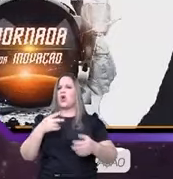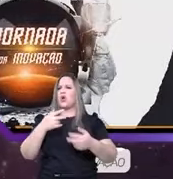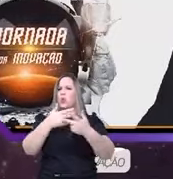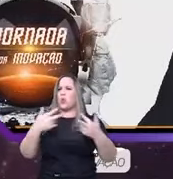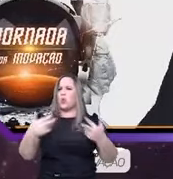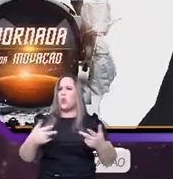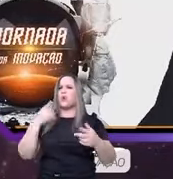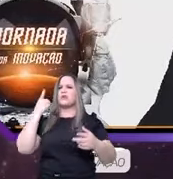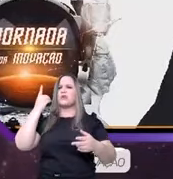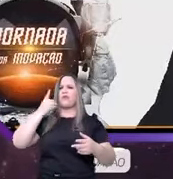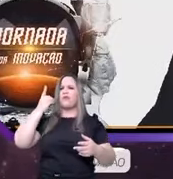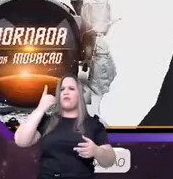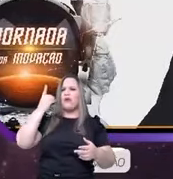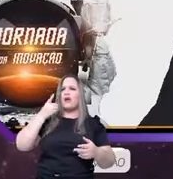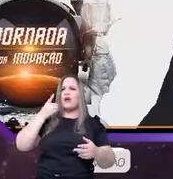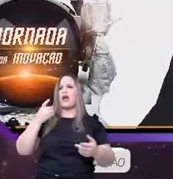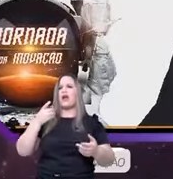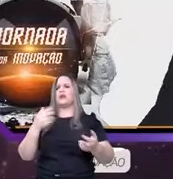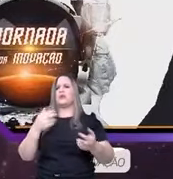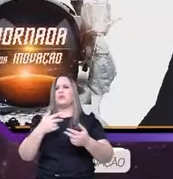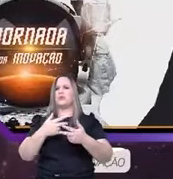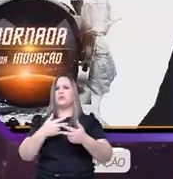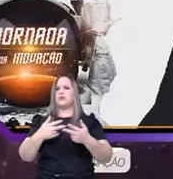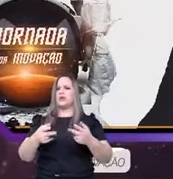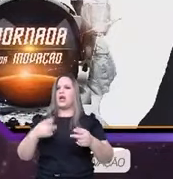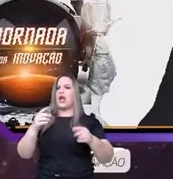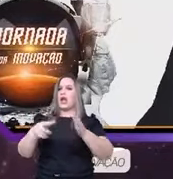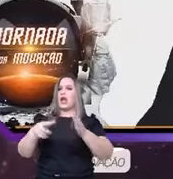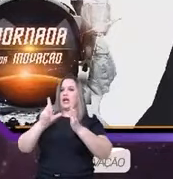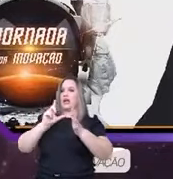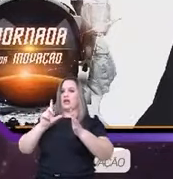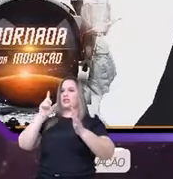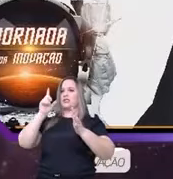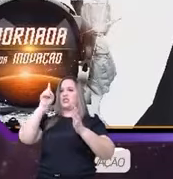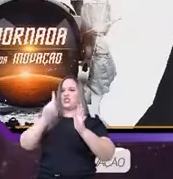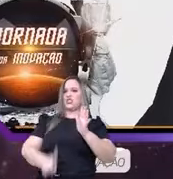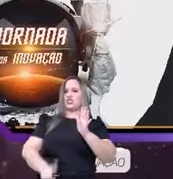advogados. Antes era, direito é o que o judiciário diz.